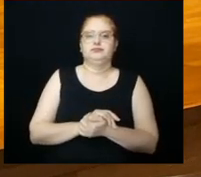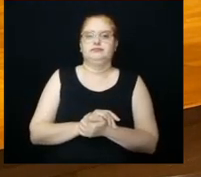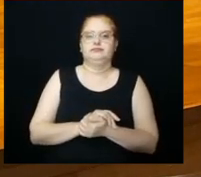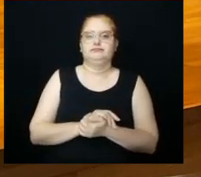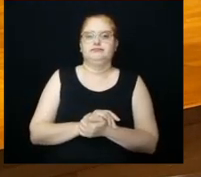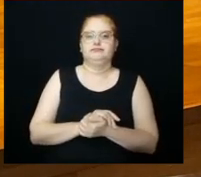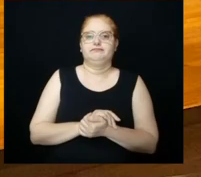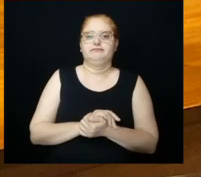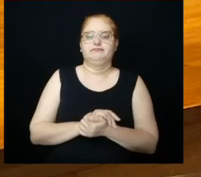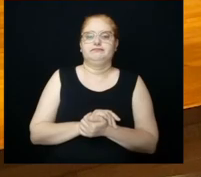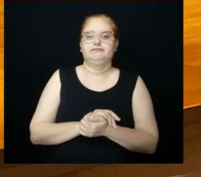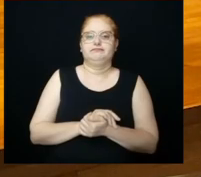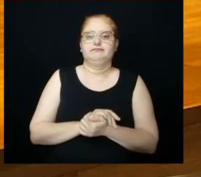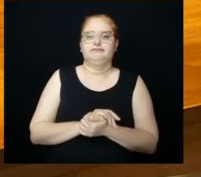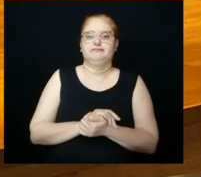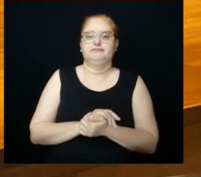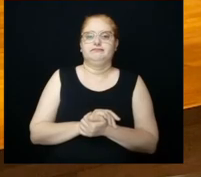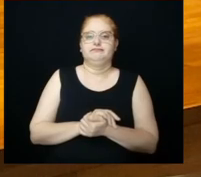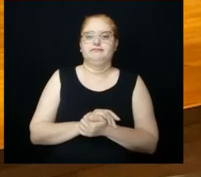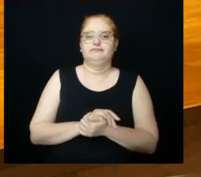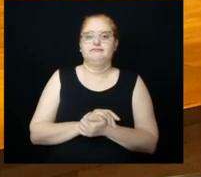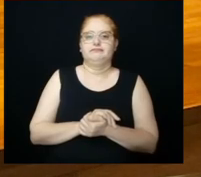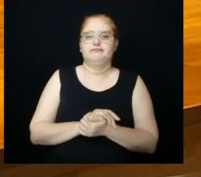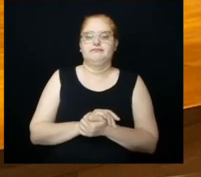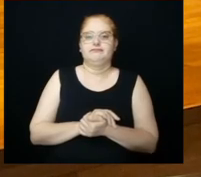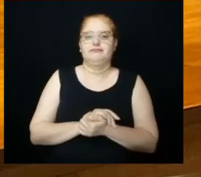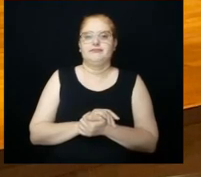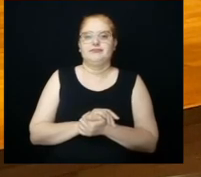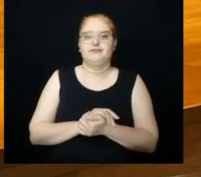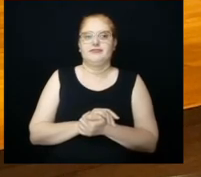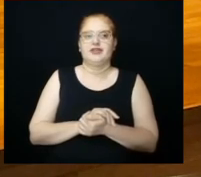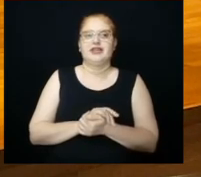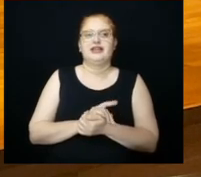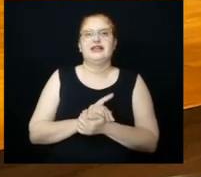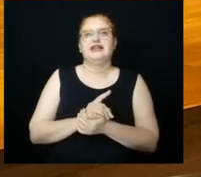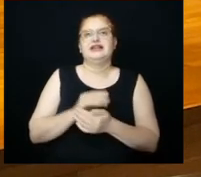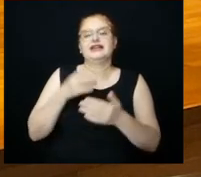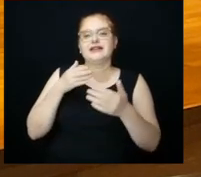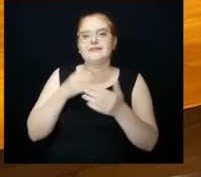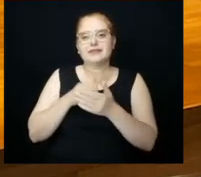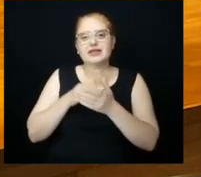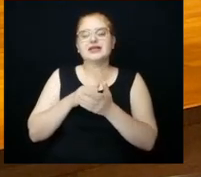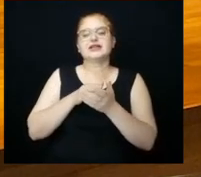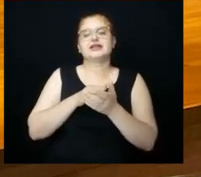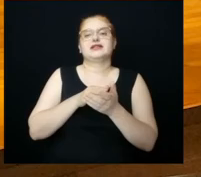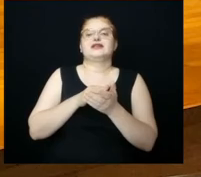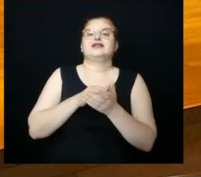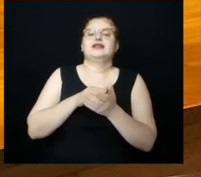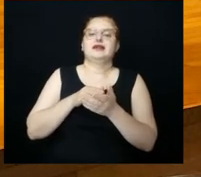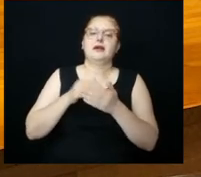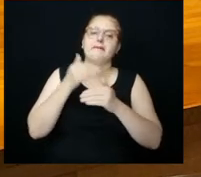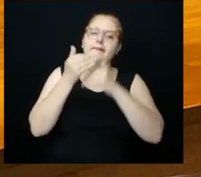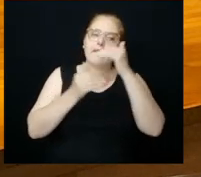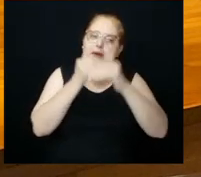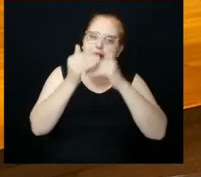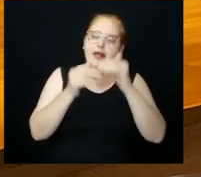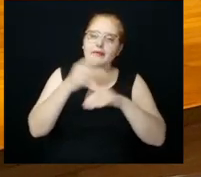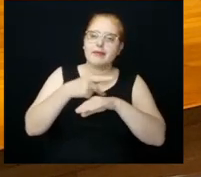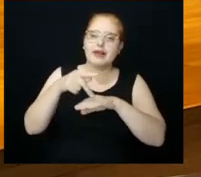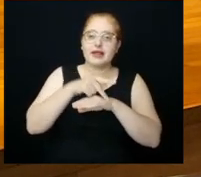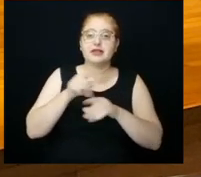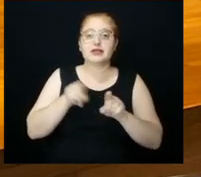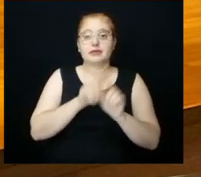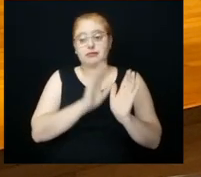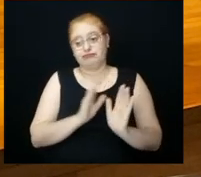enfim, isso entrava o progresso do país, ele é bastante crítico nesse sentido. Por